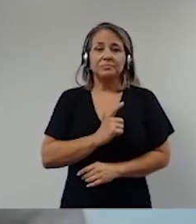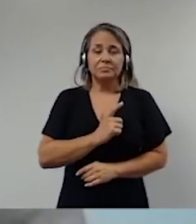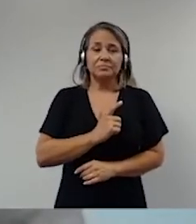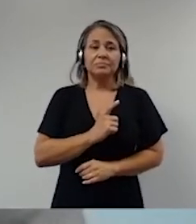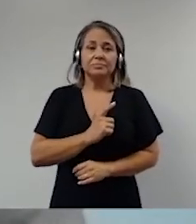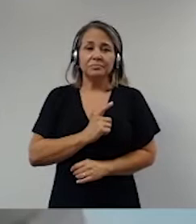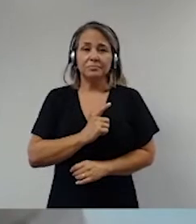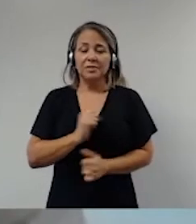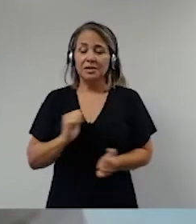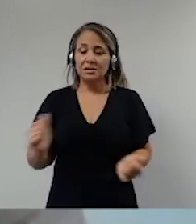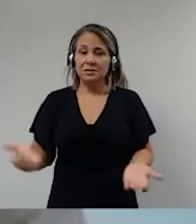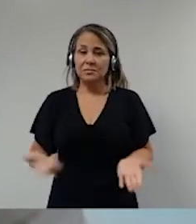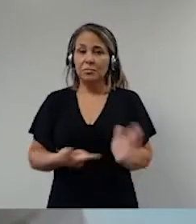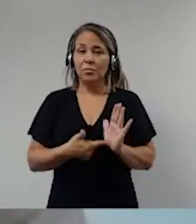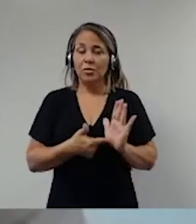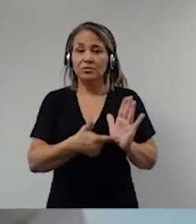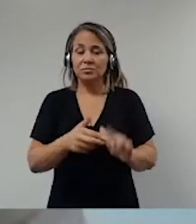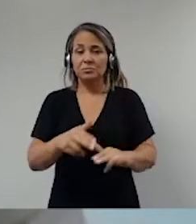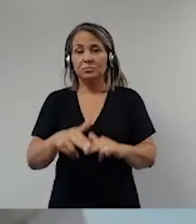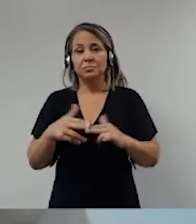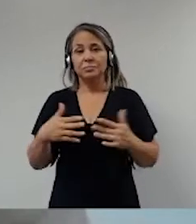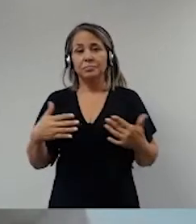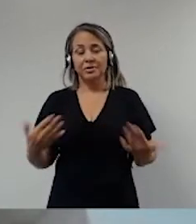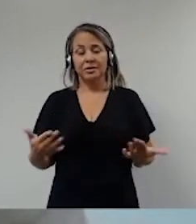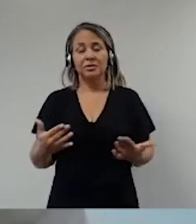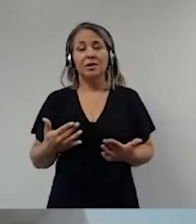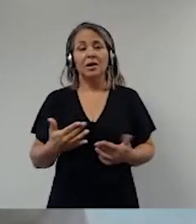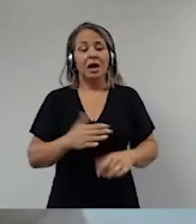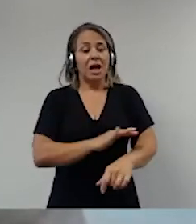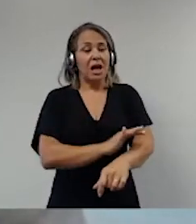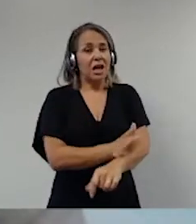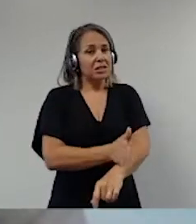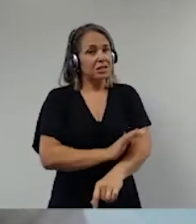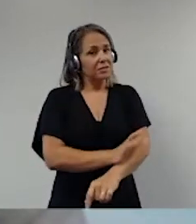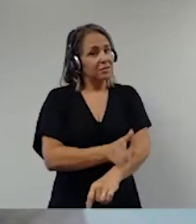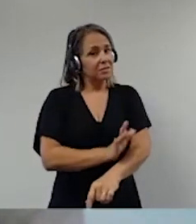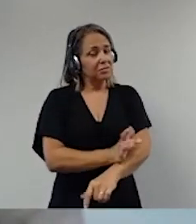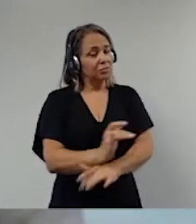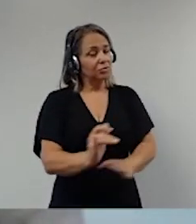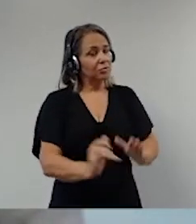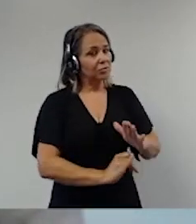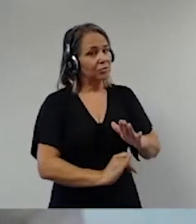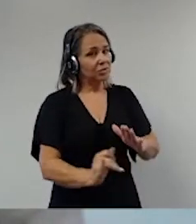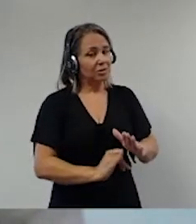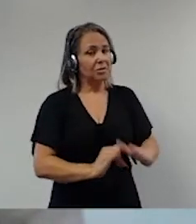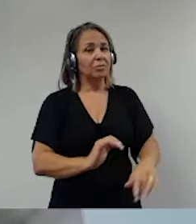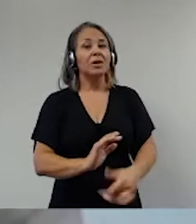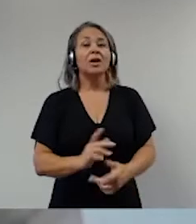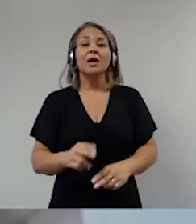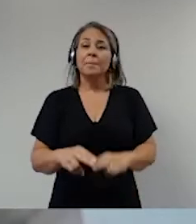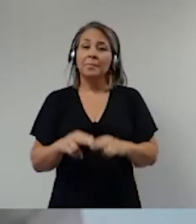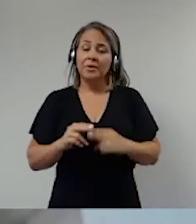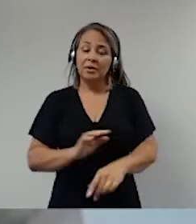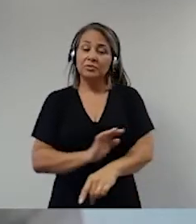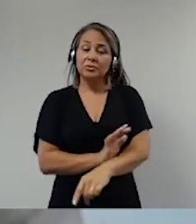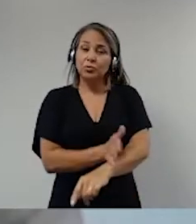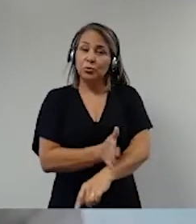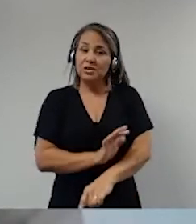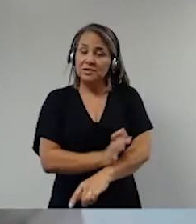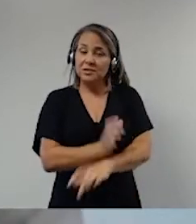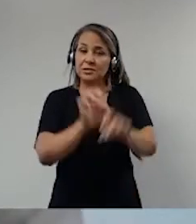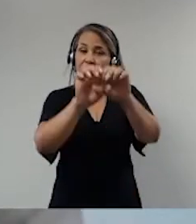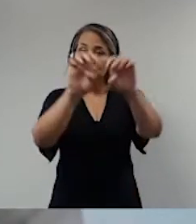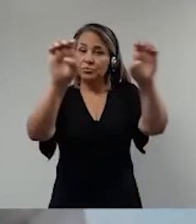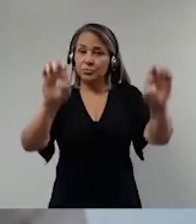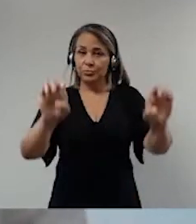que se manifestam por meio do racismo institucional e também por meio do racismo